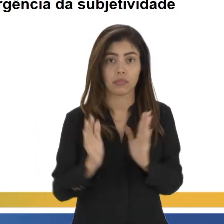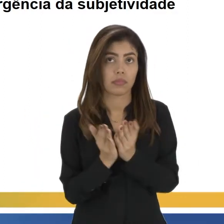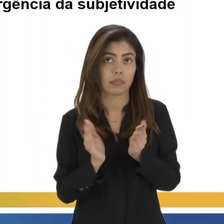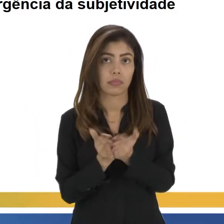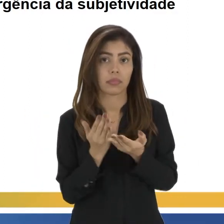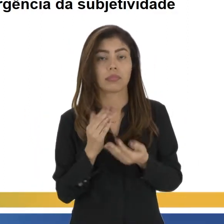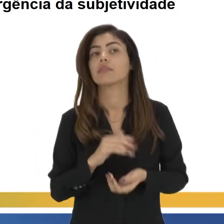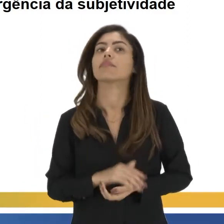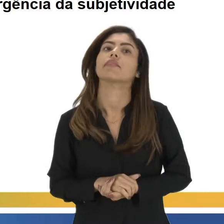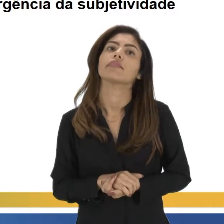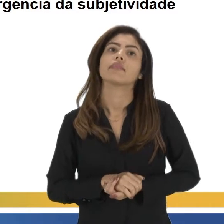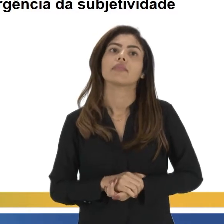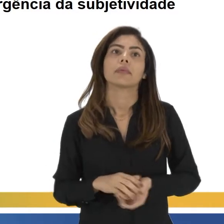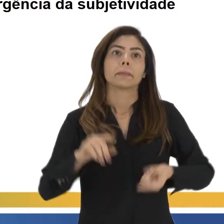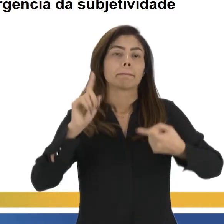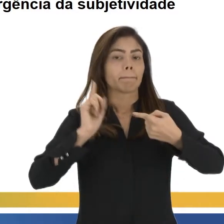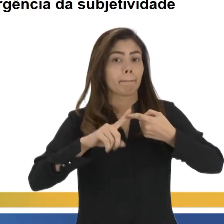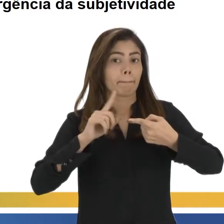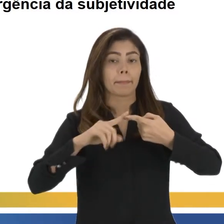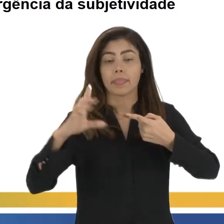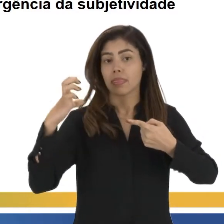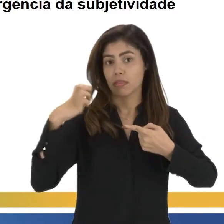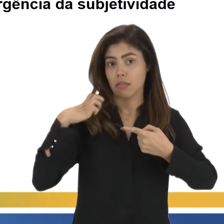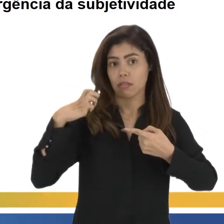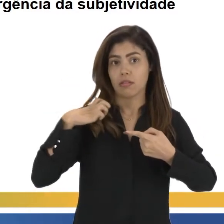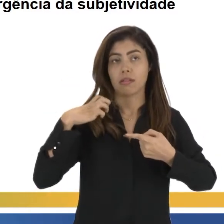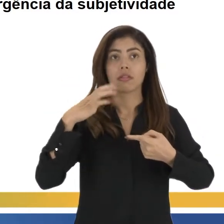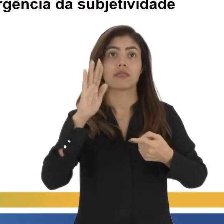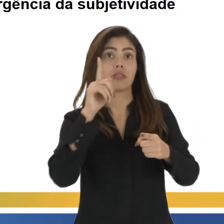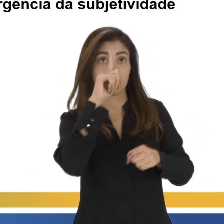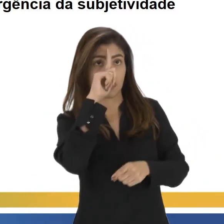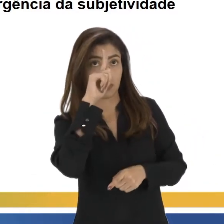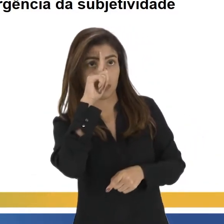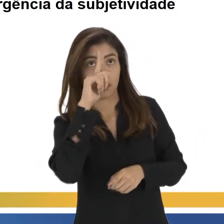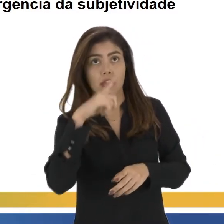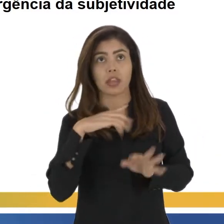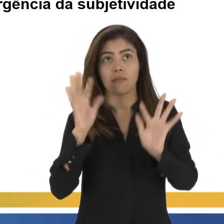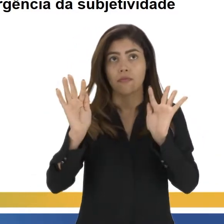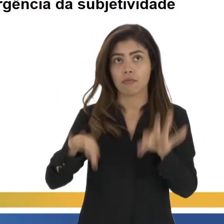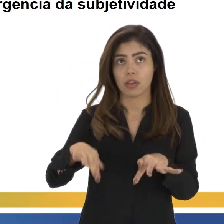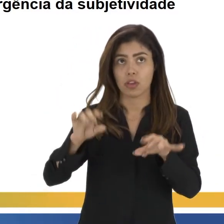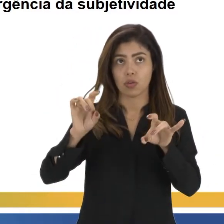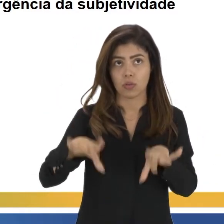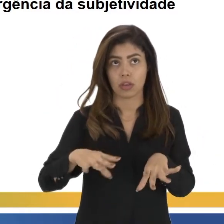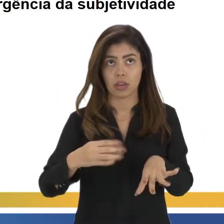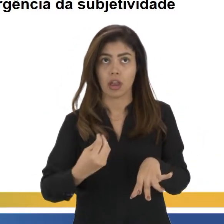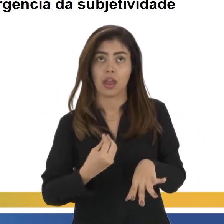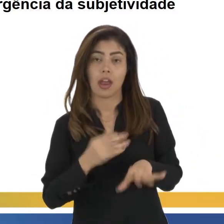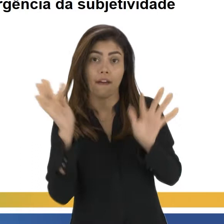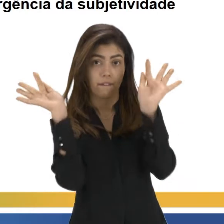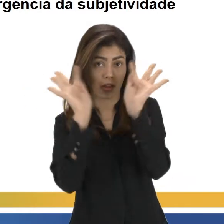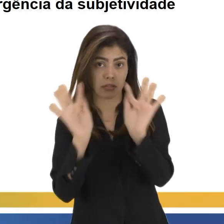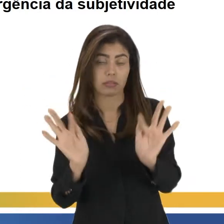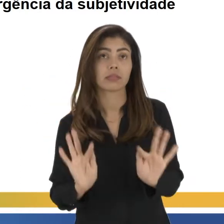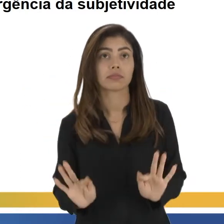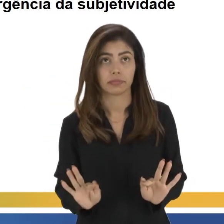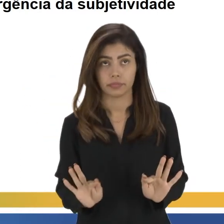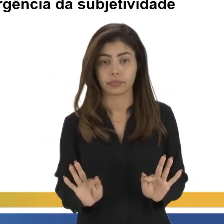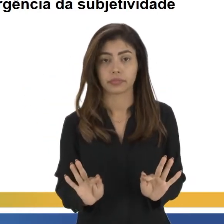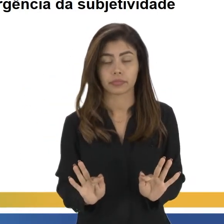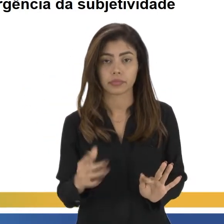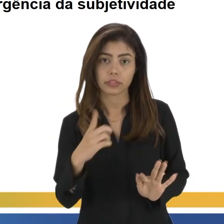cristã. A ética grega, ela tem como fim último a felicidade